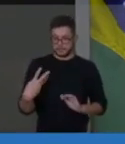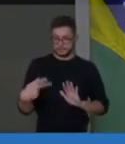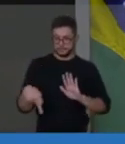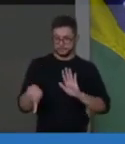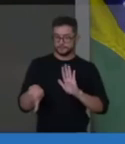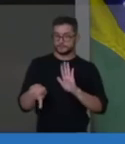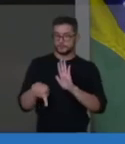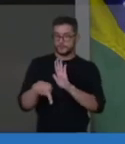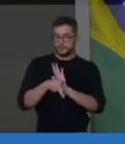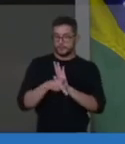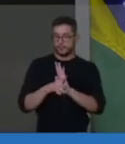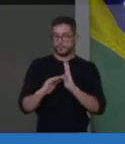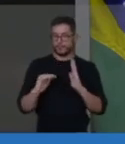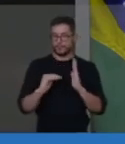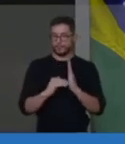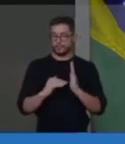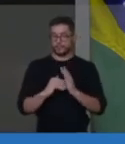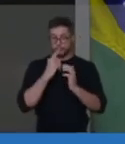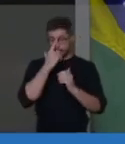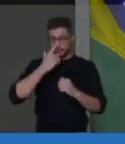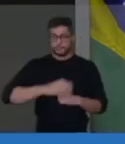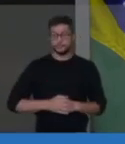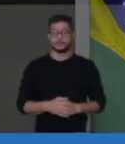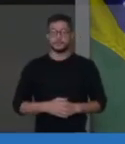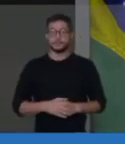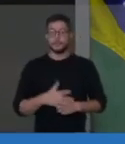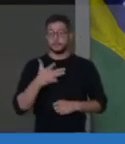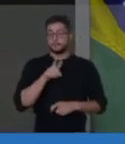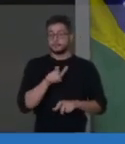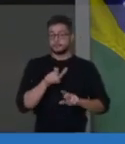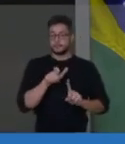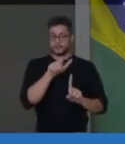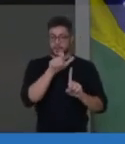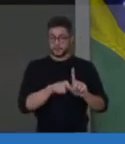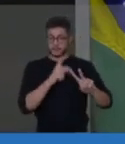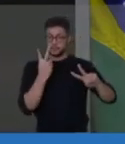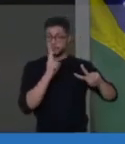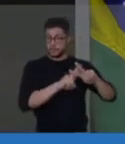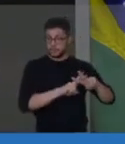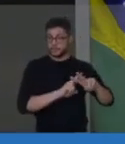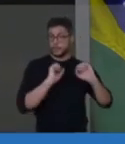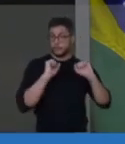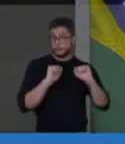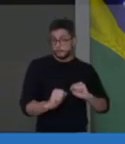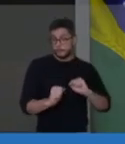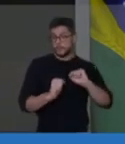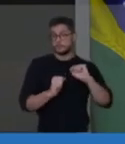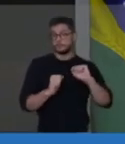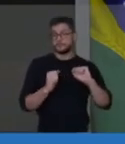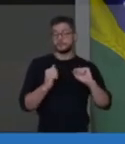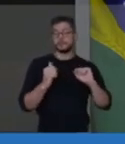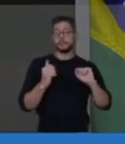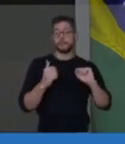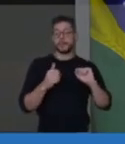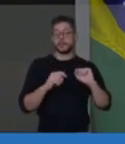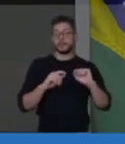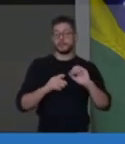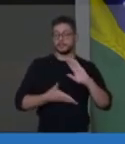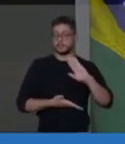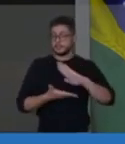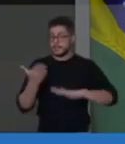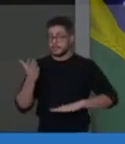fica permitida a saída temporária de presos para frequência a curso profissionalizante de ensino médio